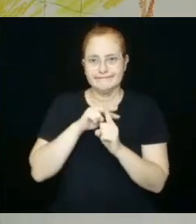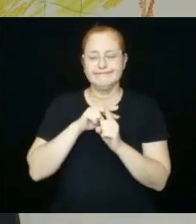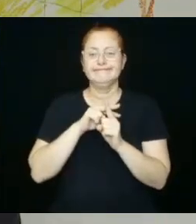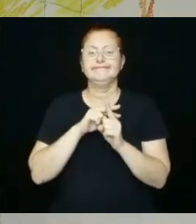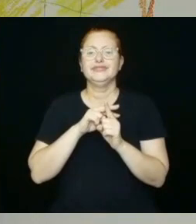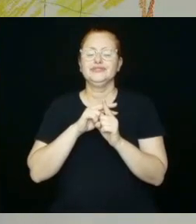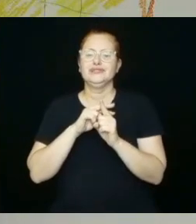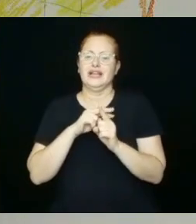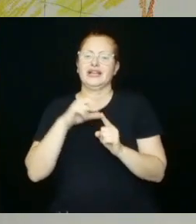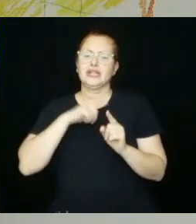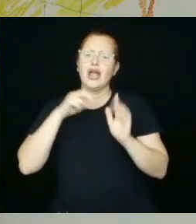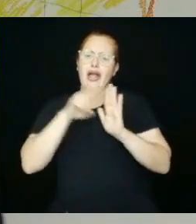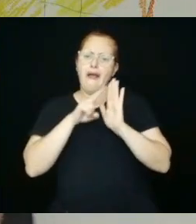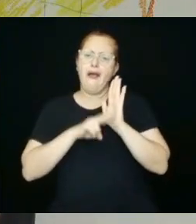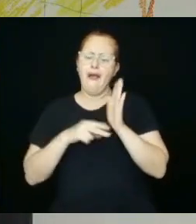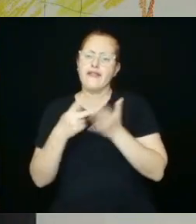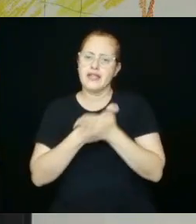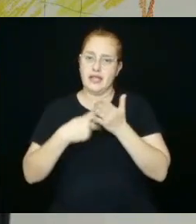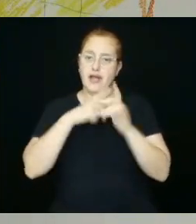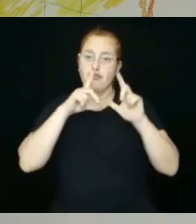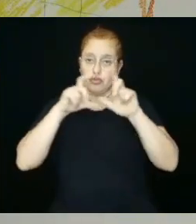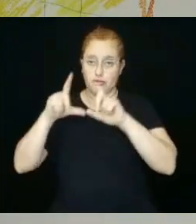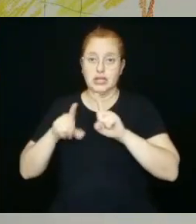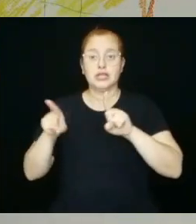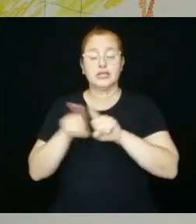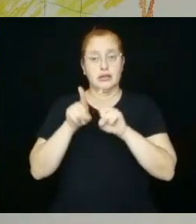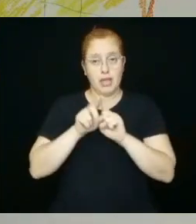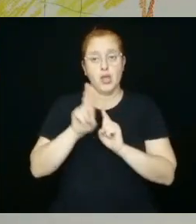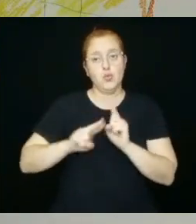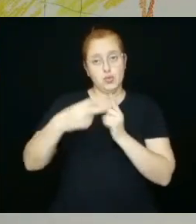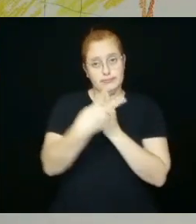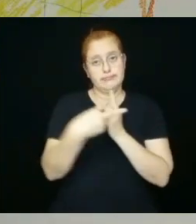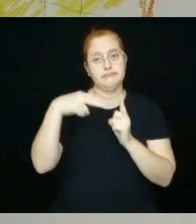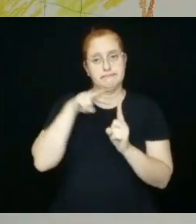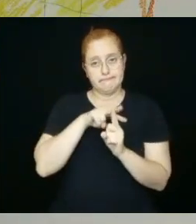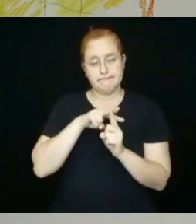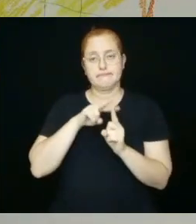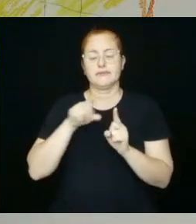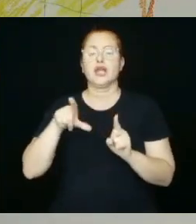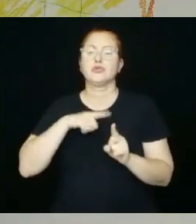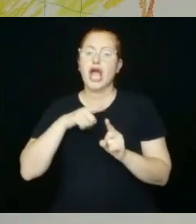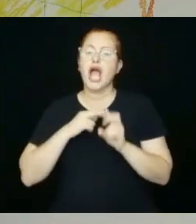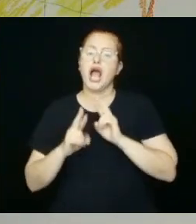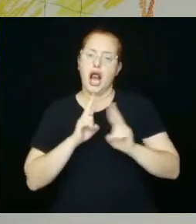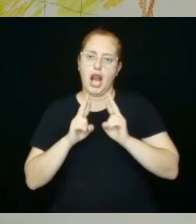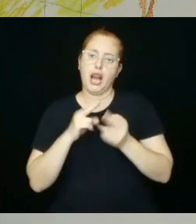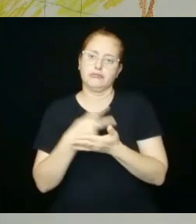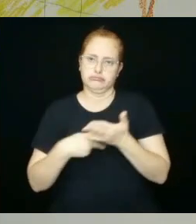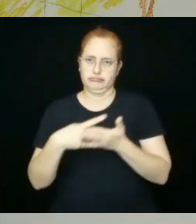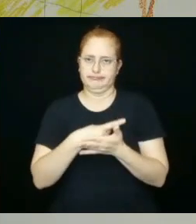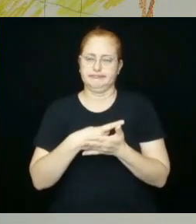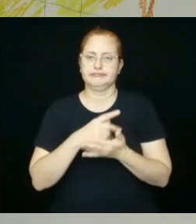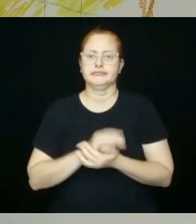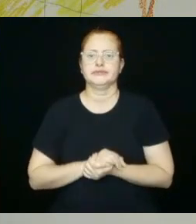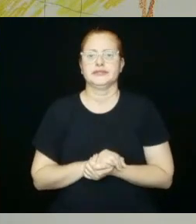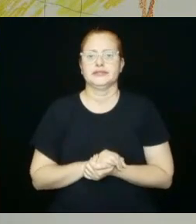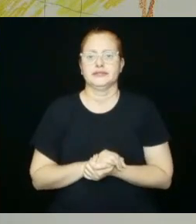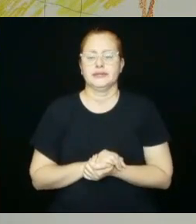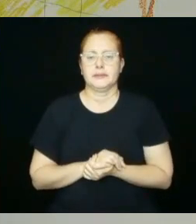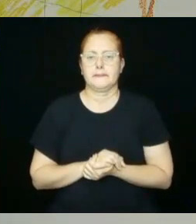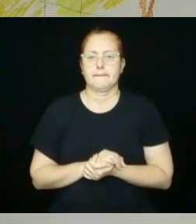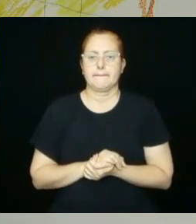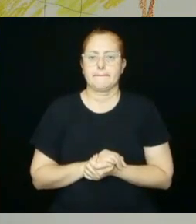uma convenção de desenho, né? A fotografia usa um pouco da perspectiva, então ela tem uma relação com o desenho.